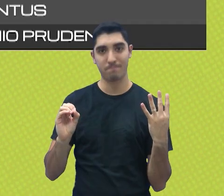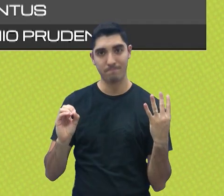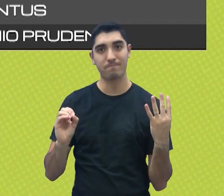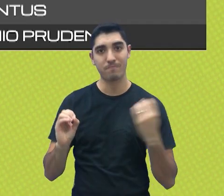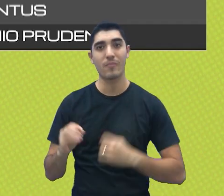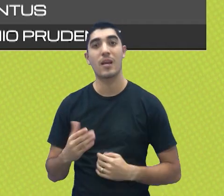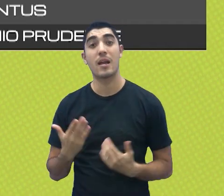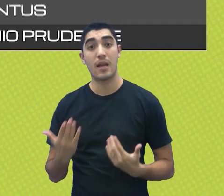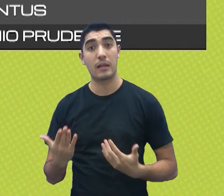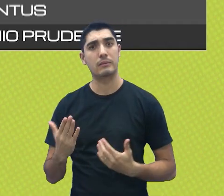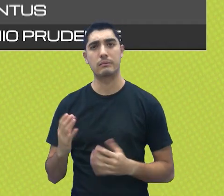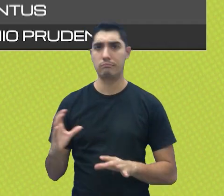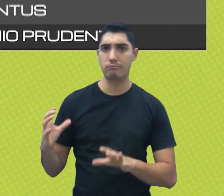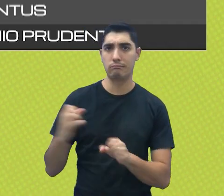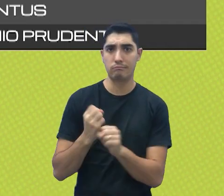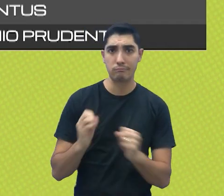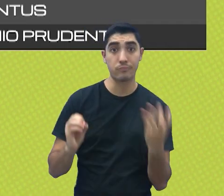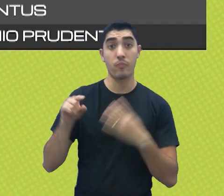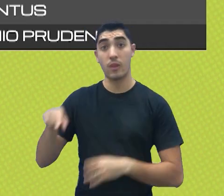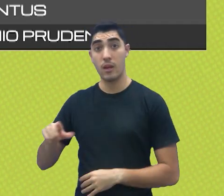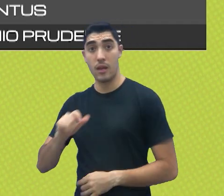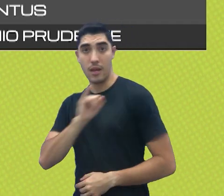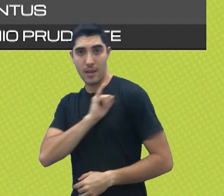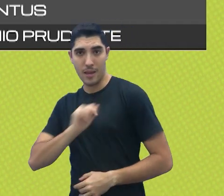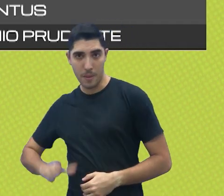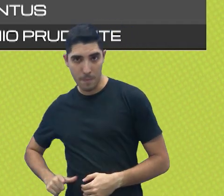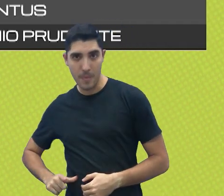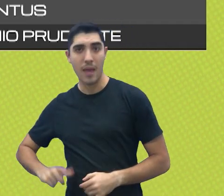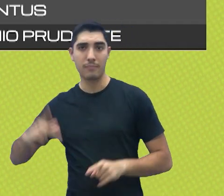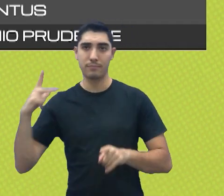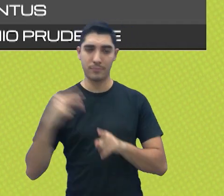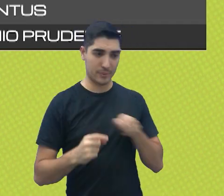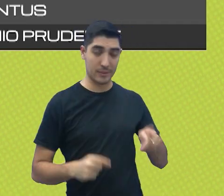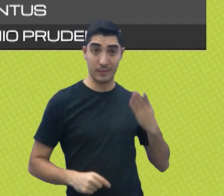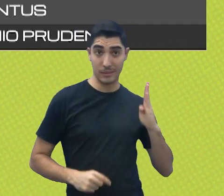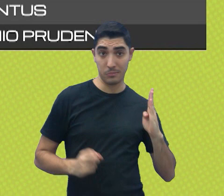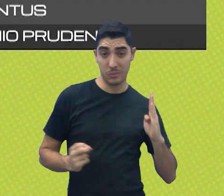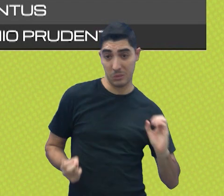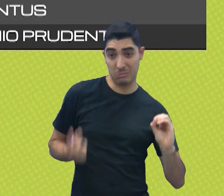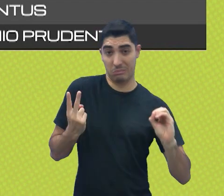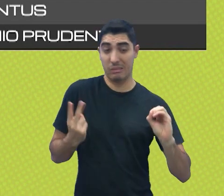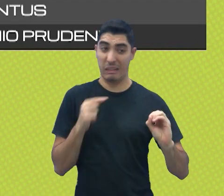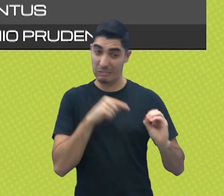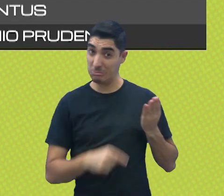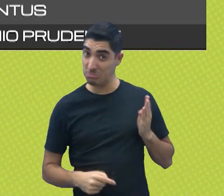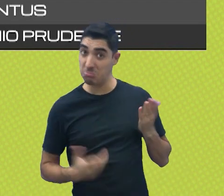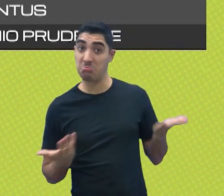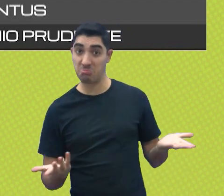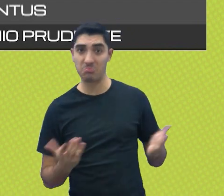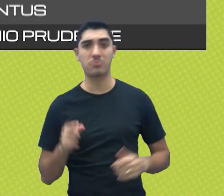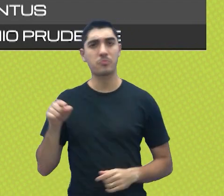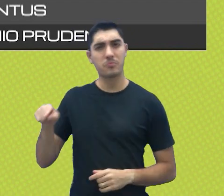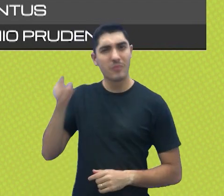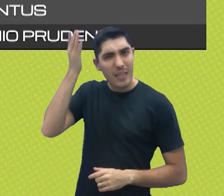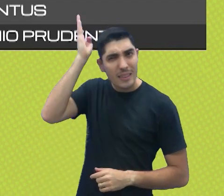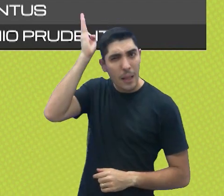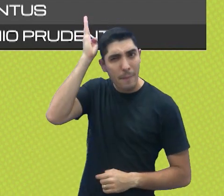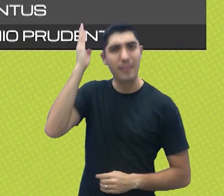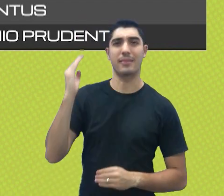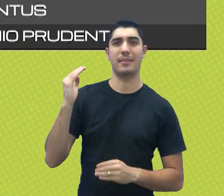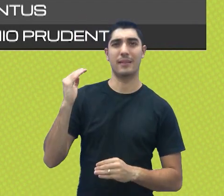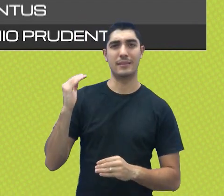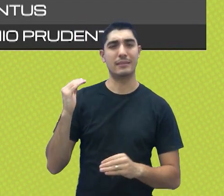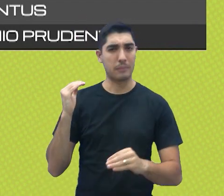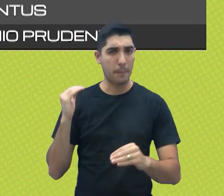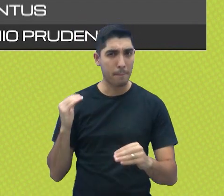Azul 4-0. Inter de Limeira 2-0 no São Bento. São Bento aí, sei não, hein? Taubaté ganhou meio garfado lá, né? Meio garfado lá